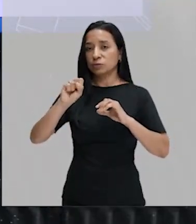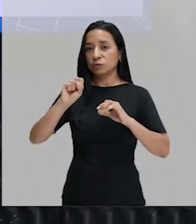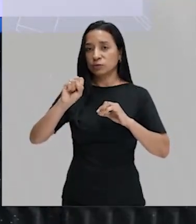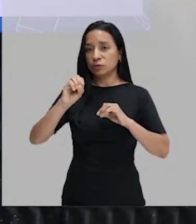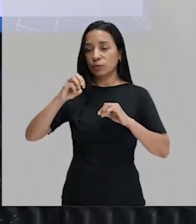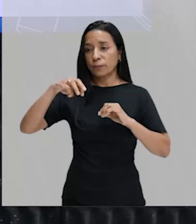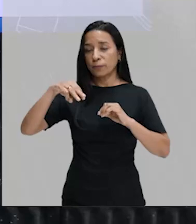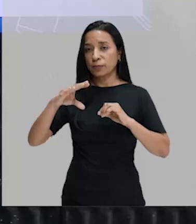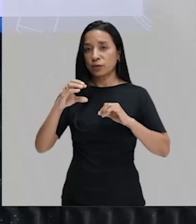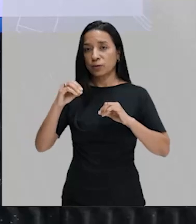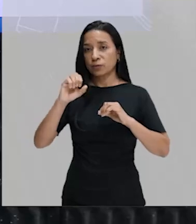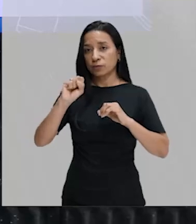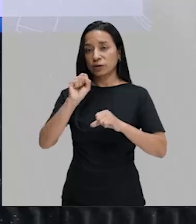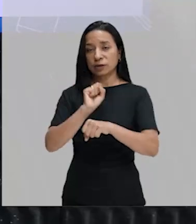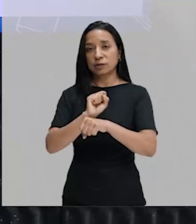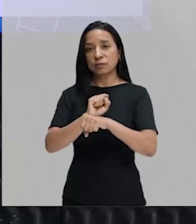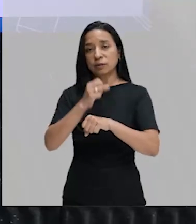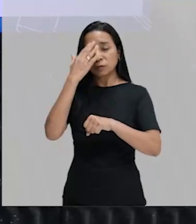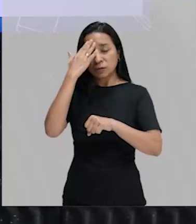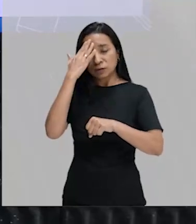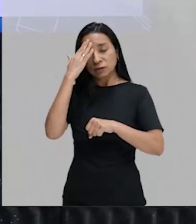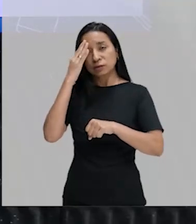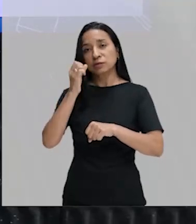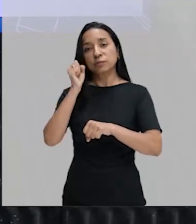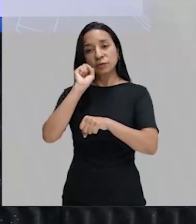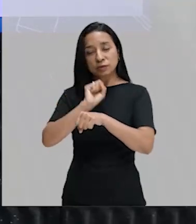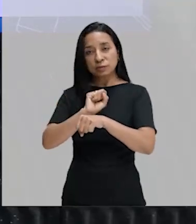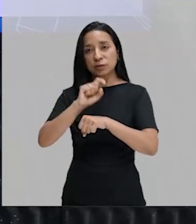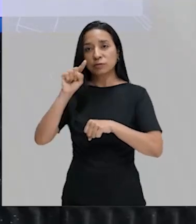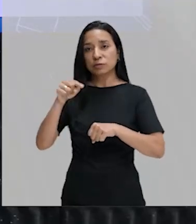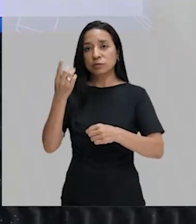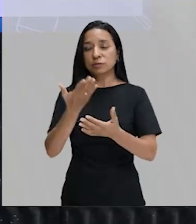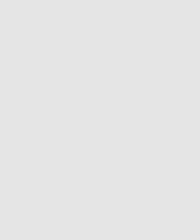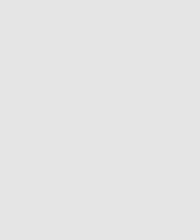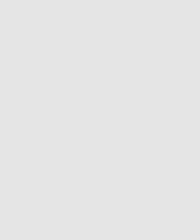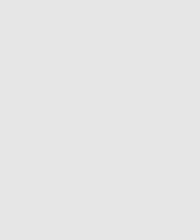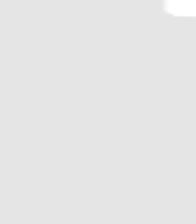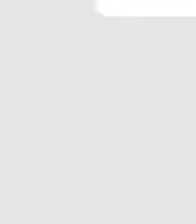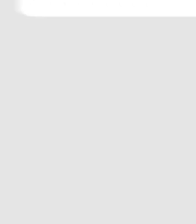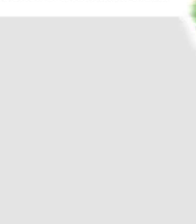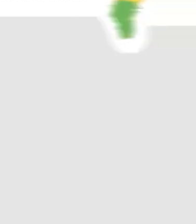Espero que vocês tenham entendido. Eu aguardo vocês na próxima aula. Até mais. Tchau, tchau.